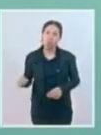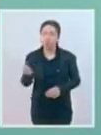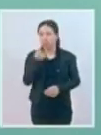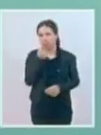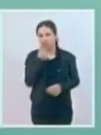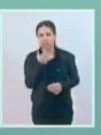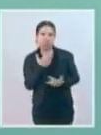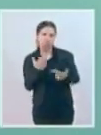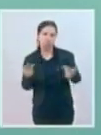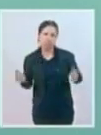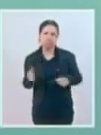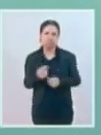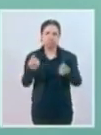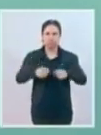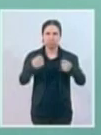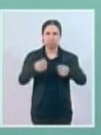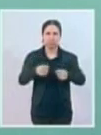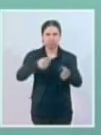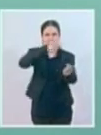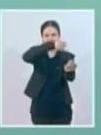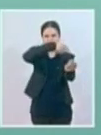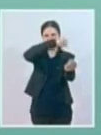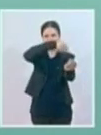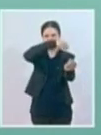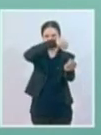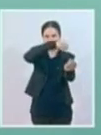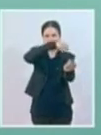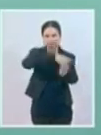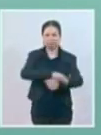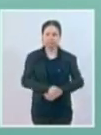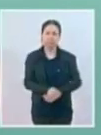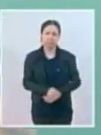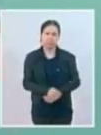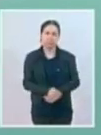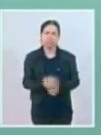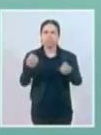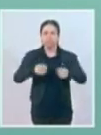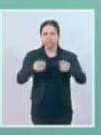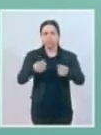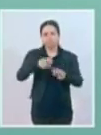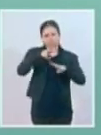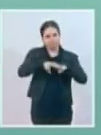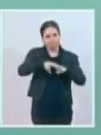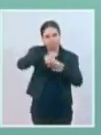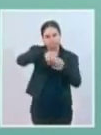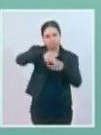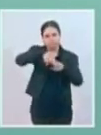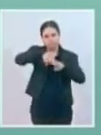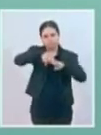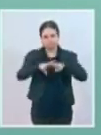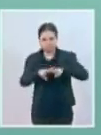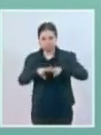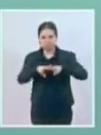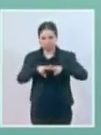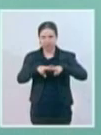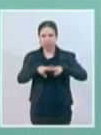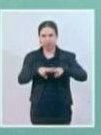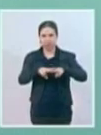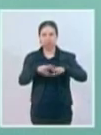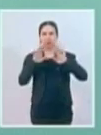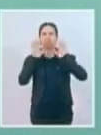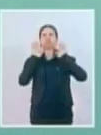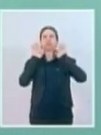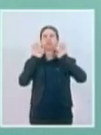ser tomado isso endovenoso, né? No caso ali no soro. Então, tem-se ali a poltrona, que tem a possibilidade de mantê-la